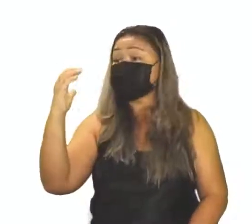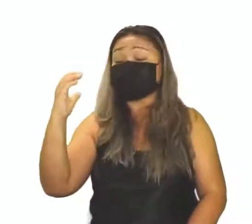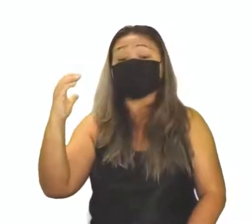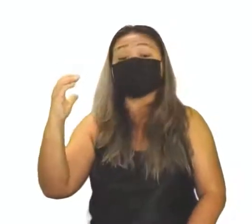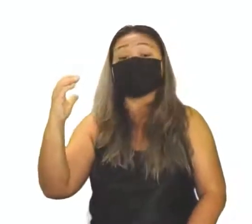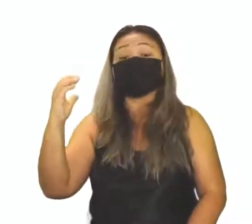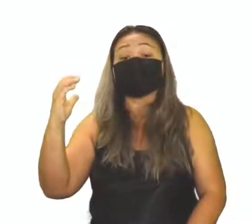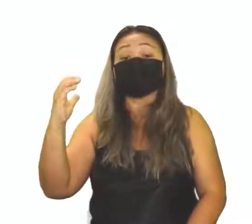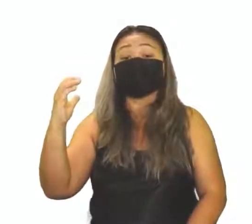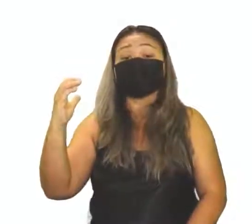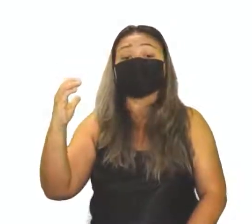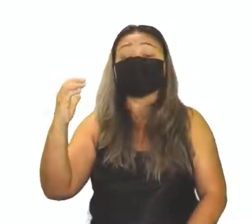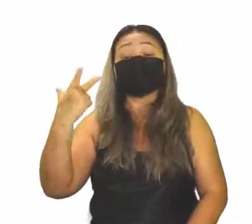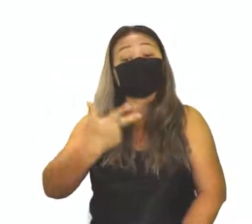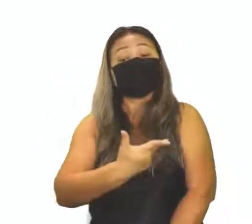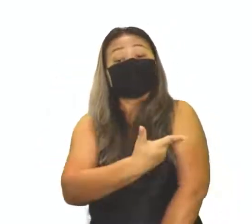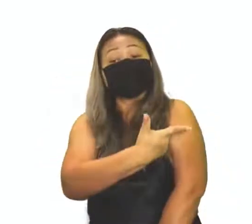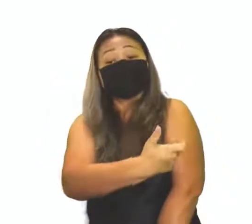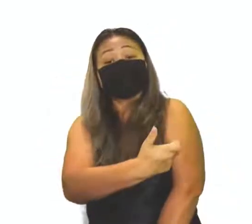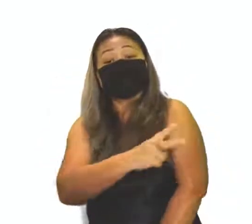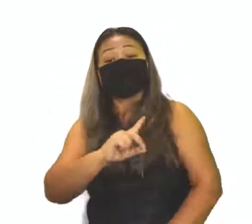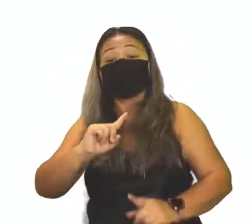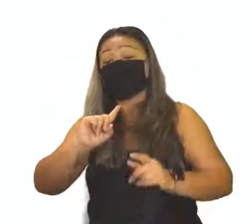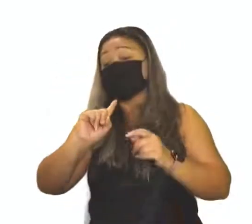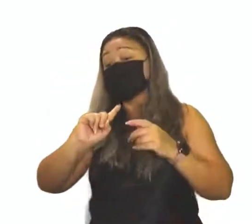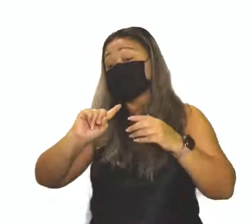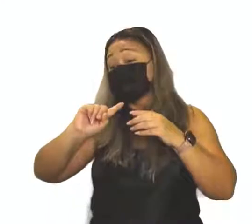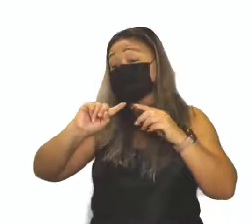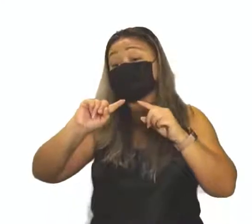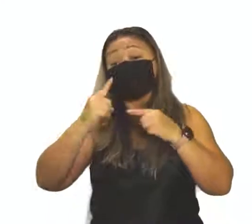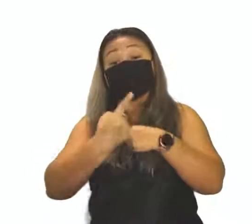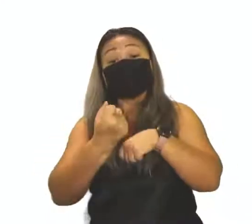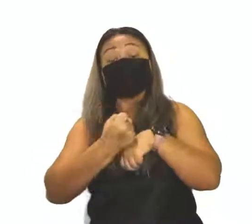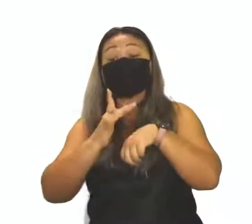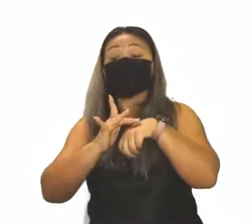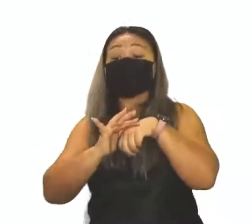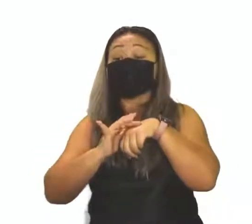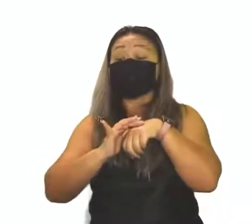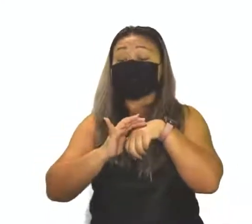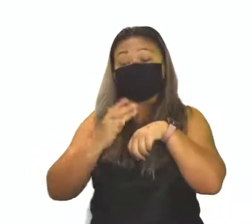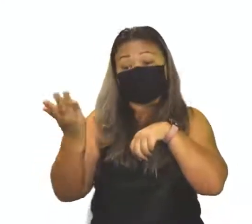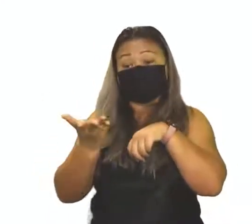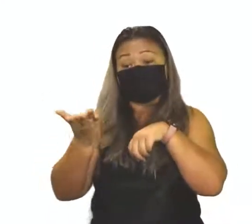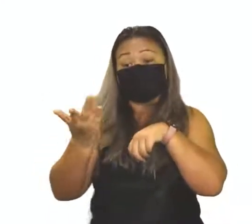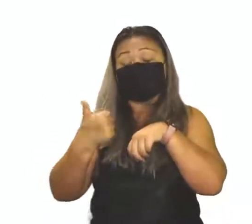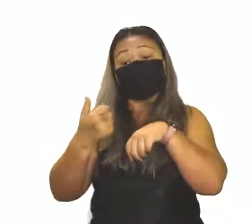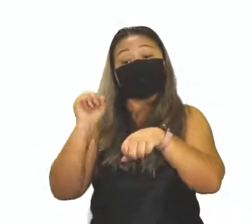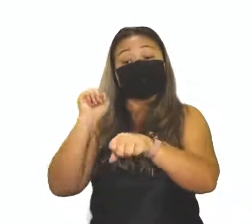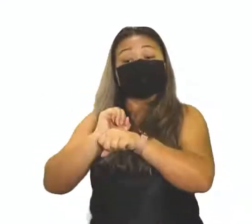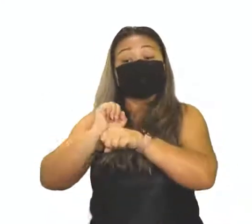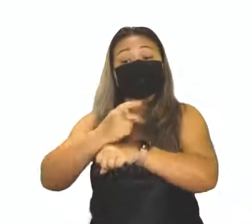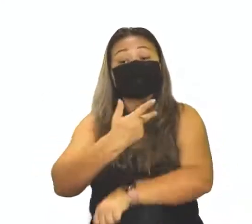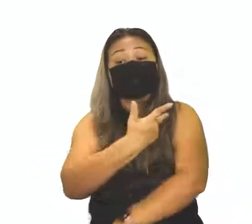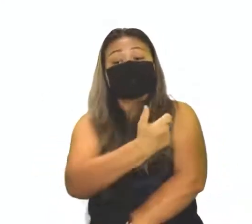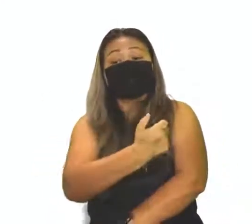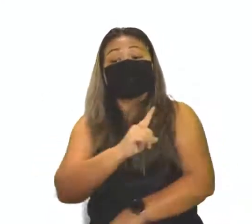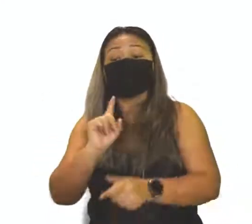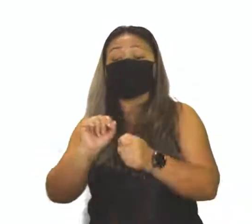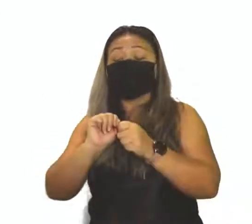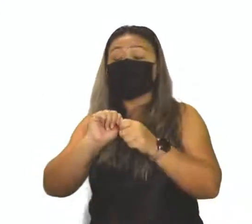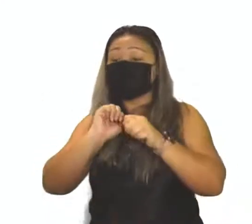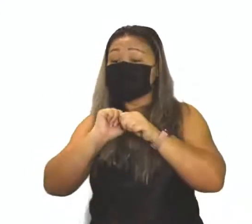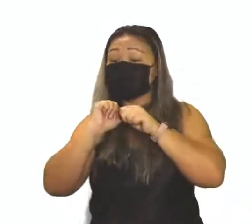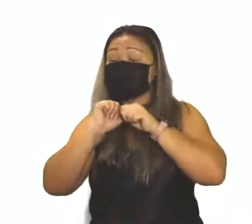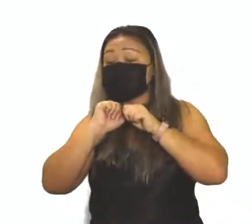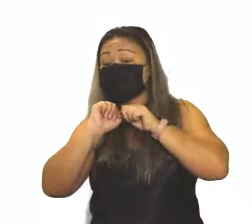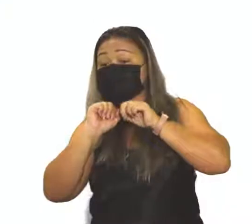científico. Vacina contra algum tipo de doença. Nós estamos pelo momento, né, esperando a vacina contra essa